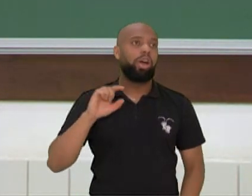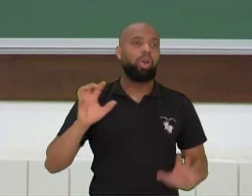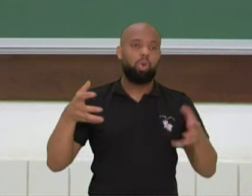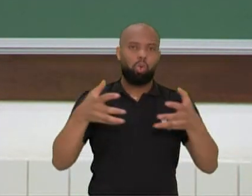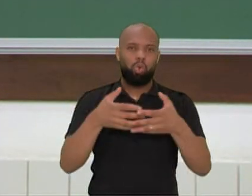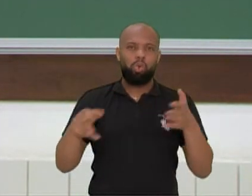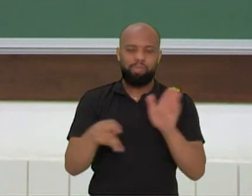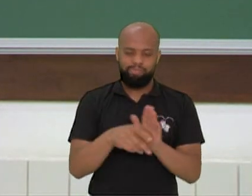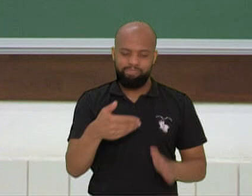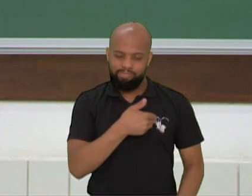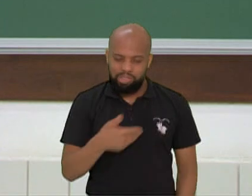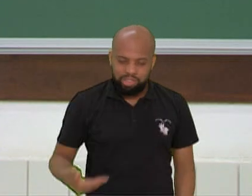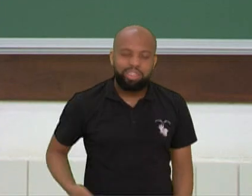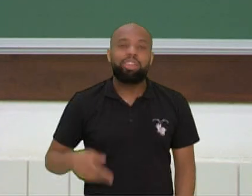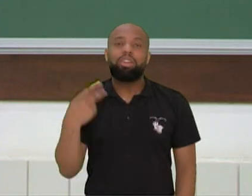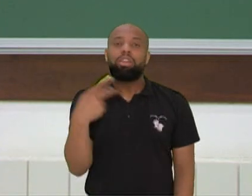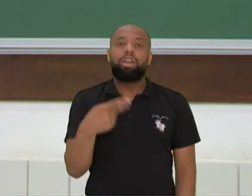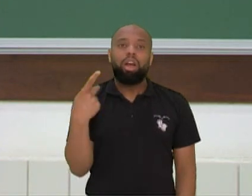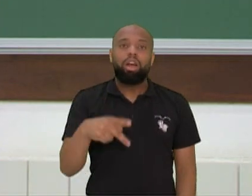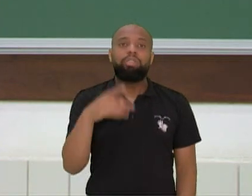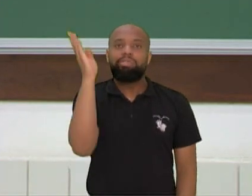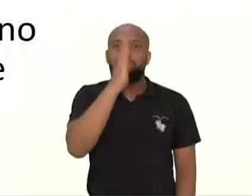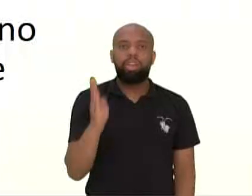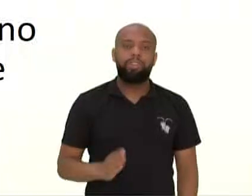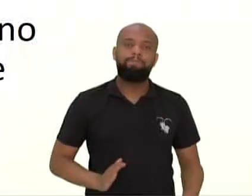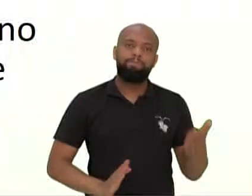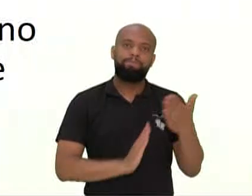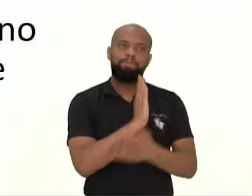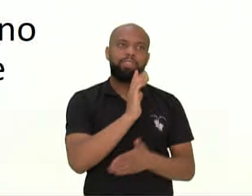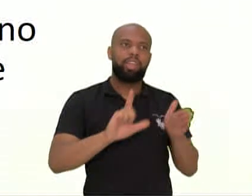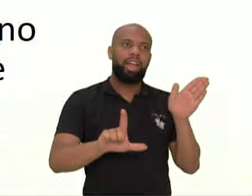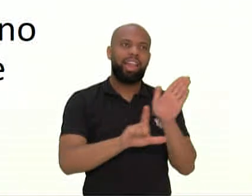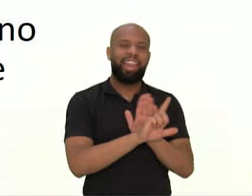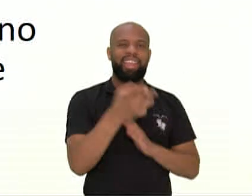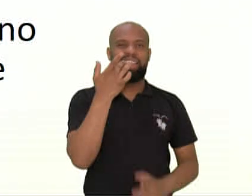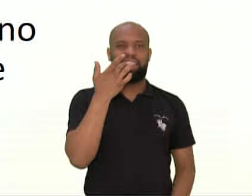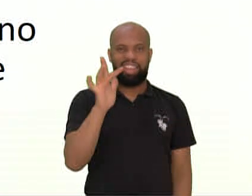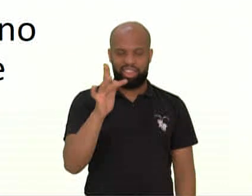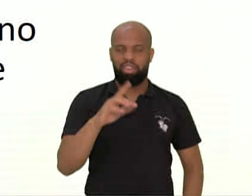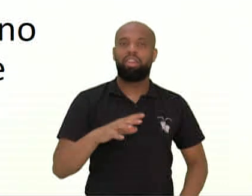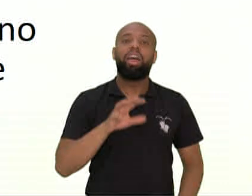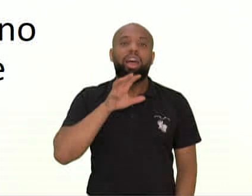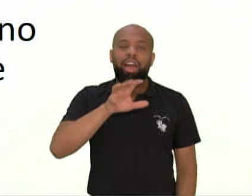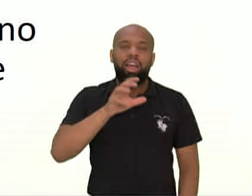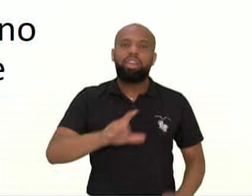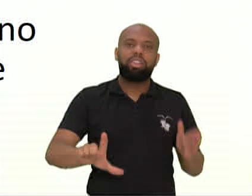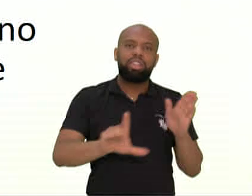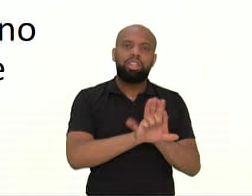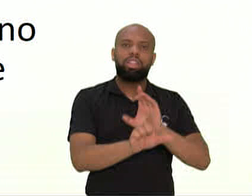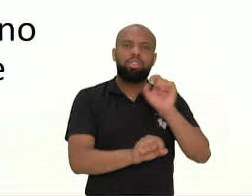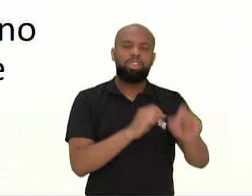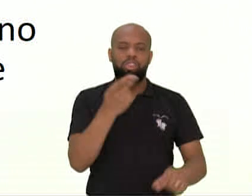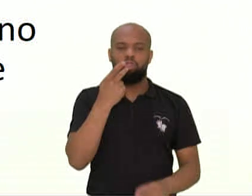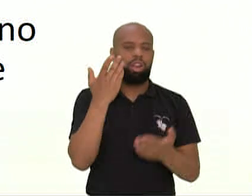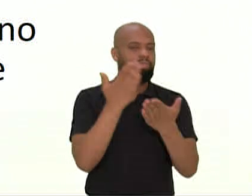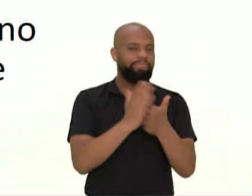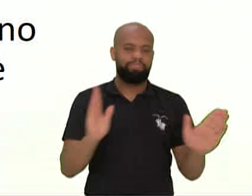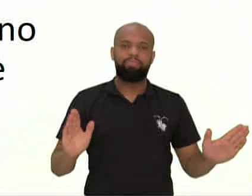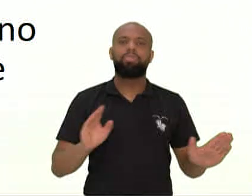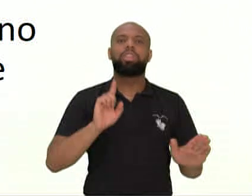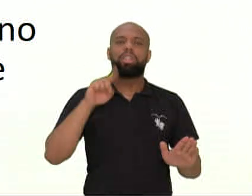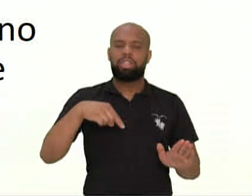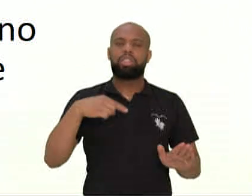parlamento brasileiro aprova a Lei Áurea, a Lei de Ouro. É a lei que vai declarar extinta a escravidão no